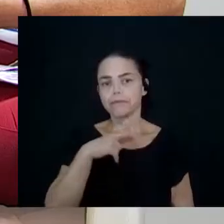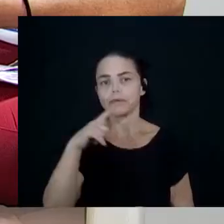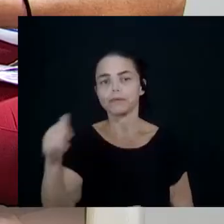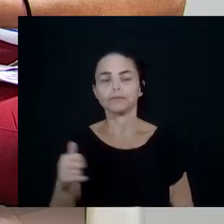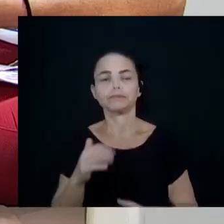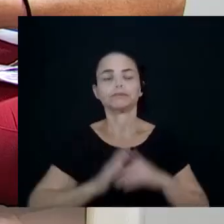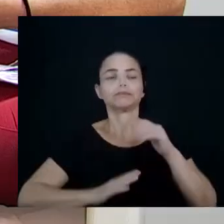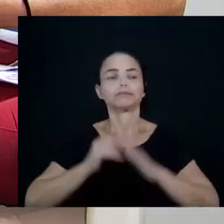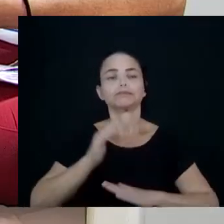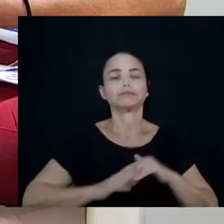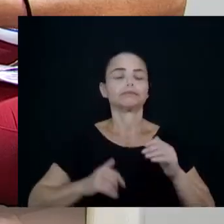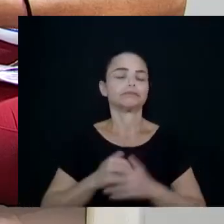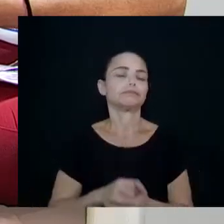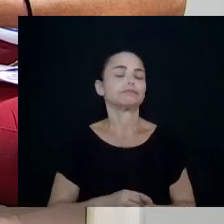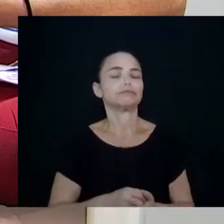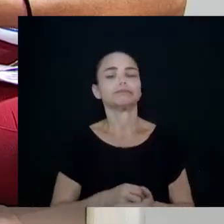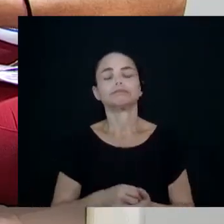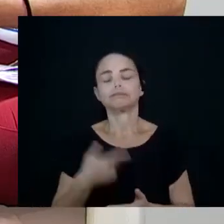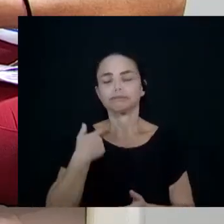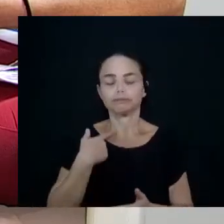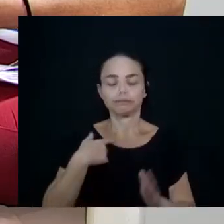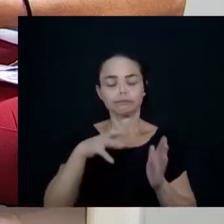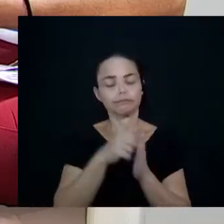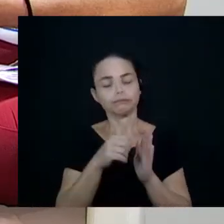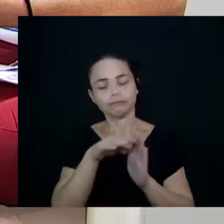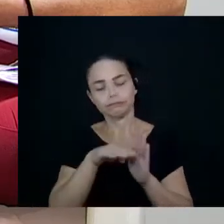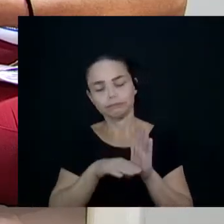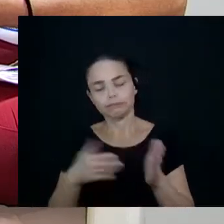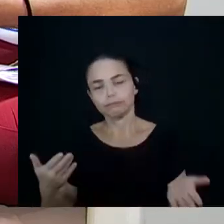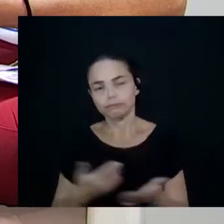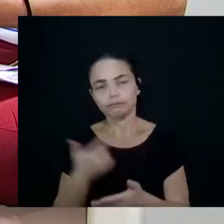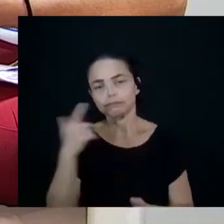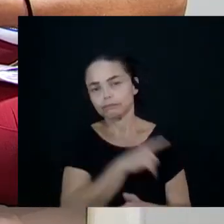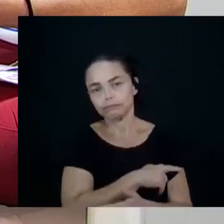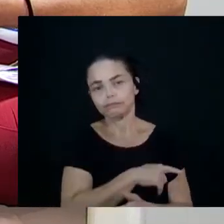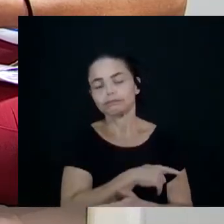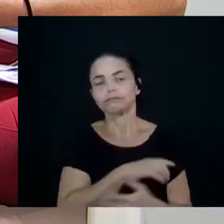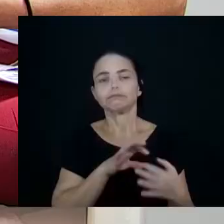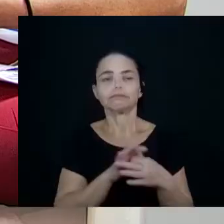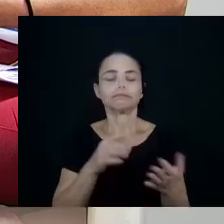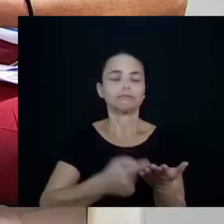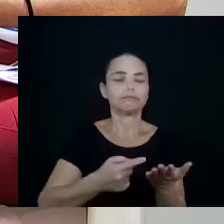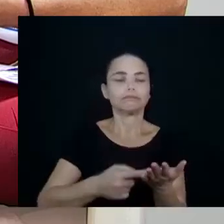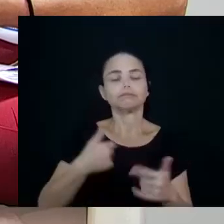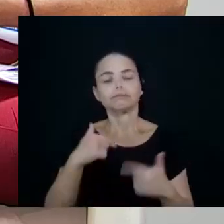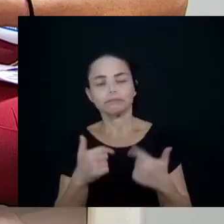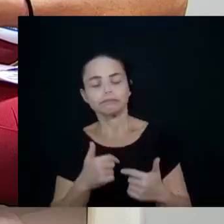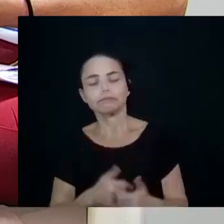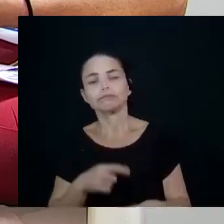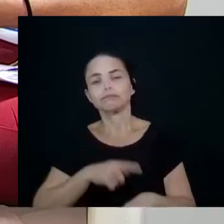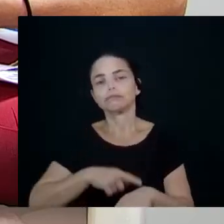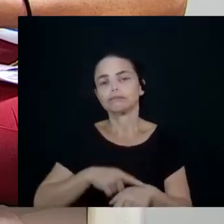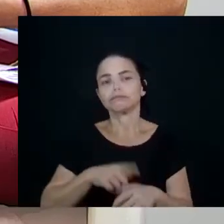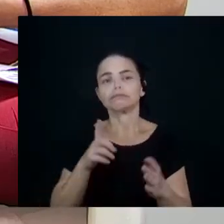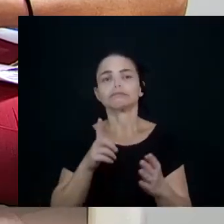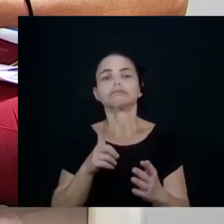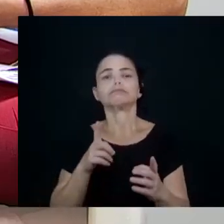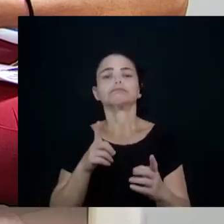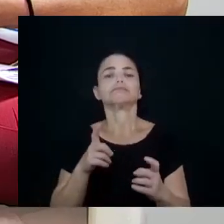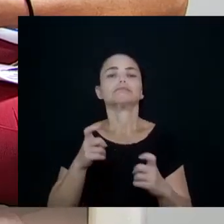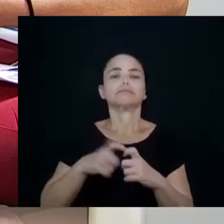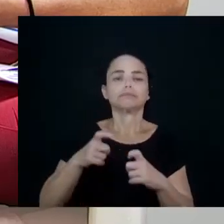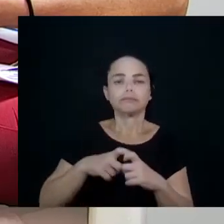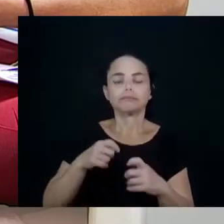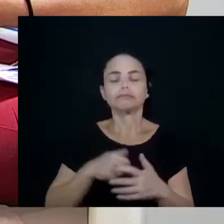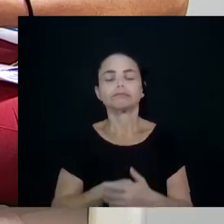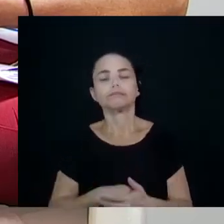que rever a minha agenda, hoje eu consigo conciliar o meu negócio com o horário de uma consulta do filho, o horário de levar para